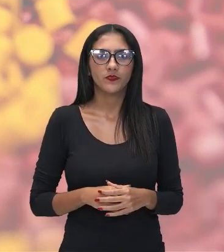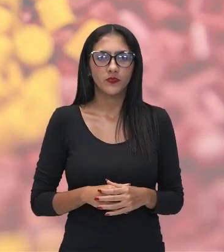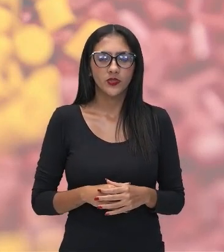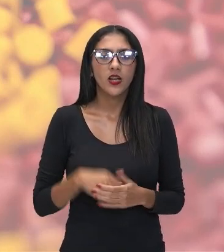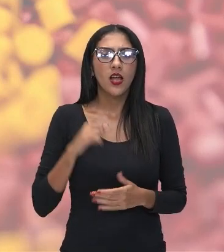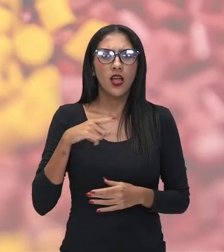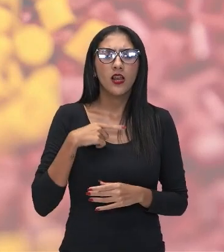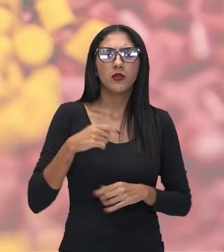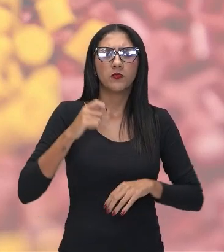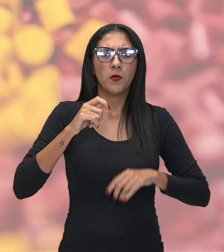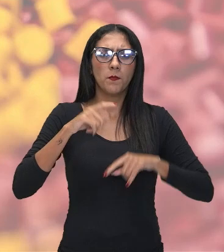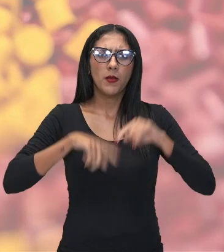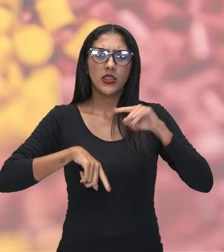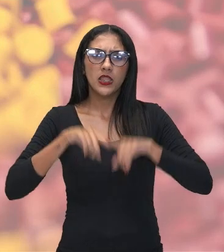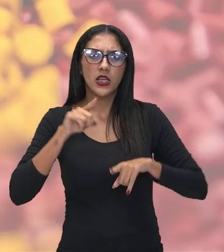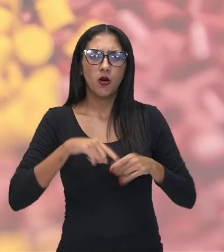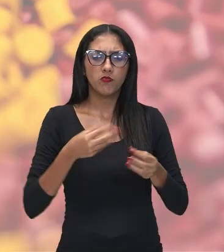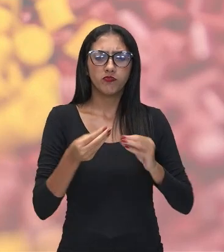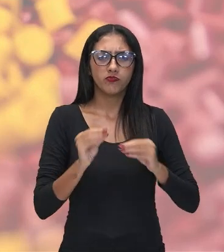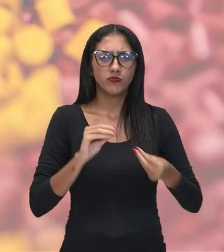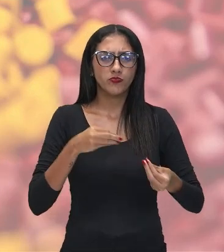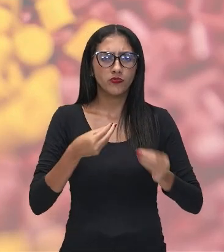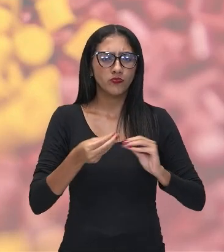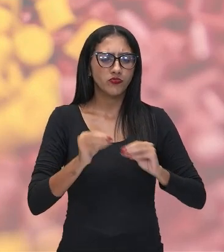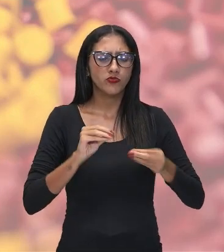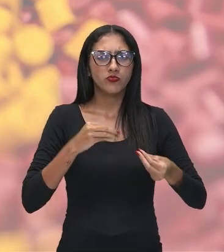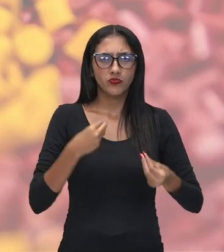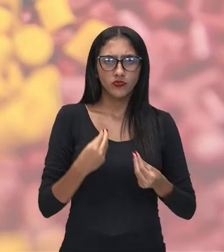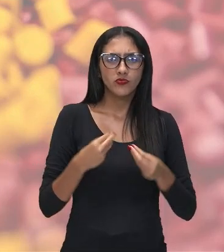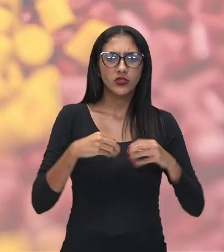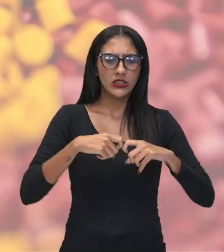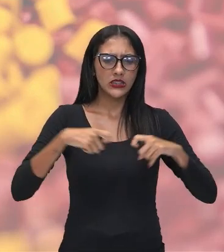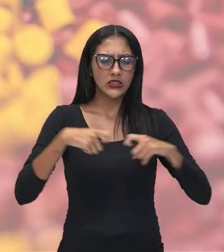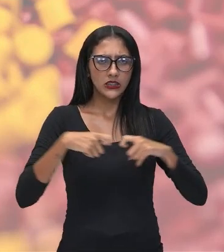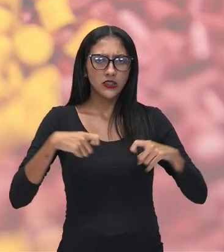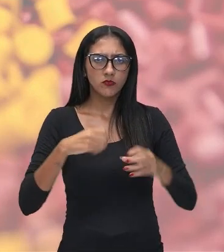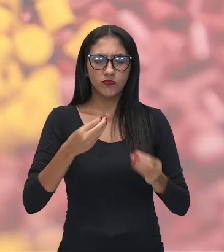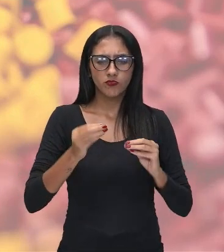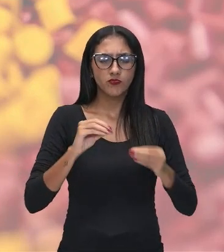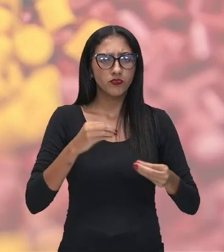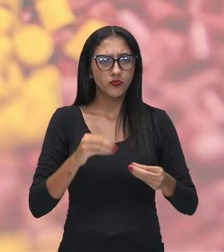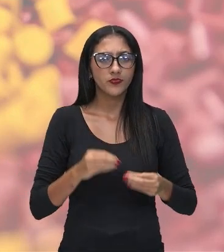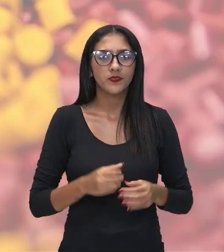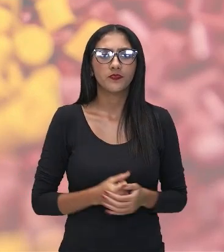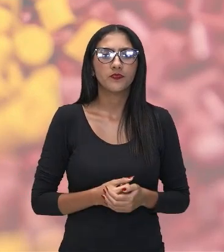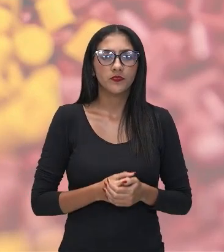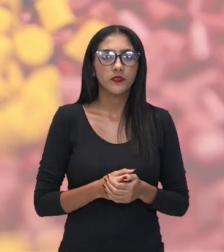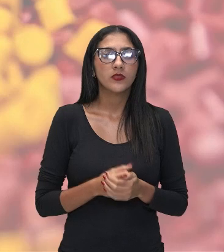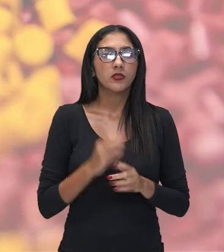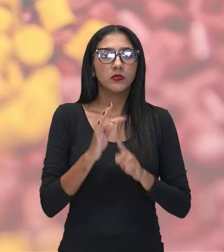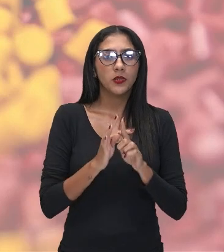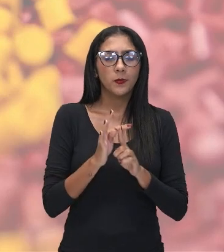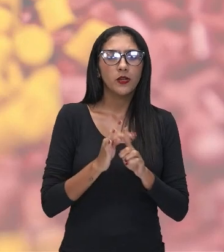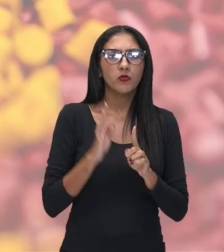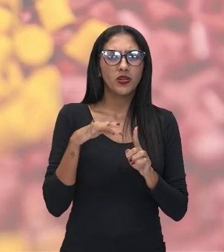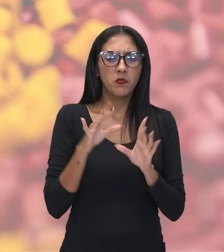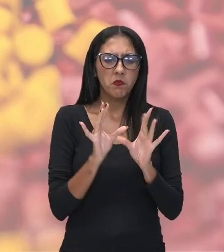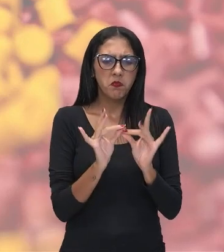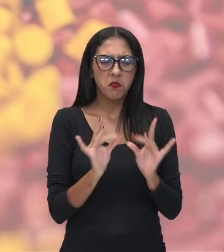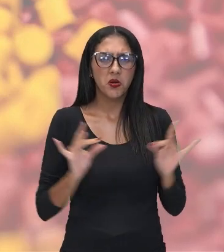elásticos. Ele, né, o polietileno, ele é elástico, ele é flexível, ele amolece, ele